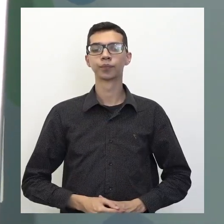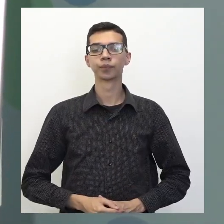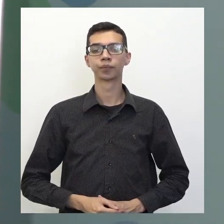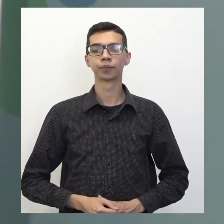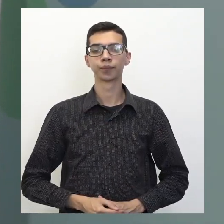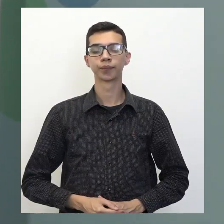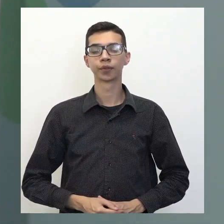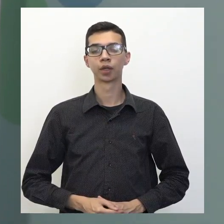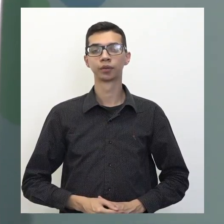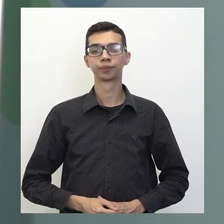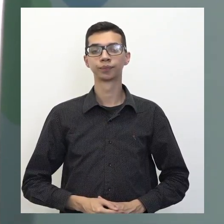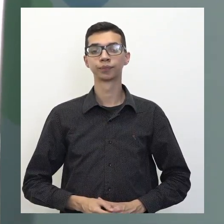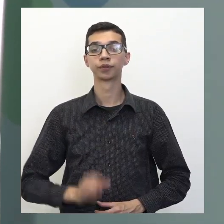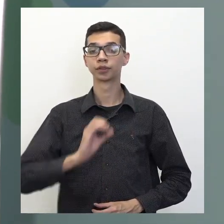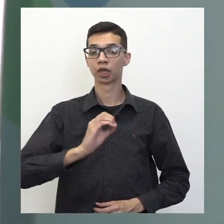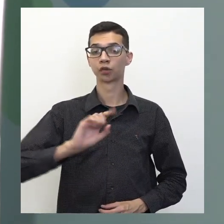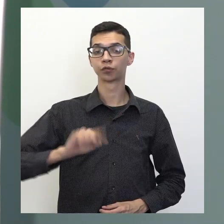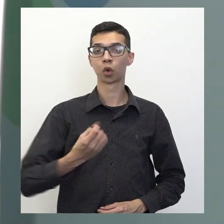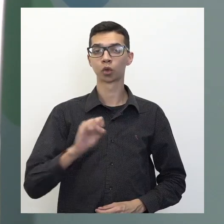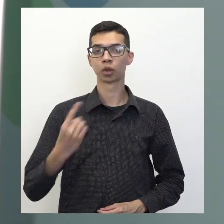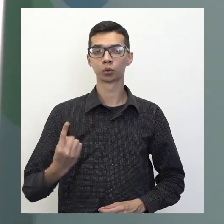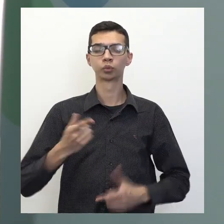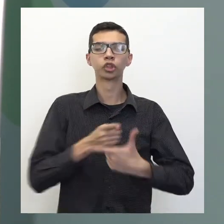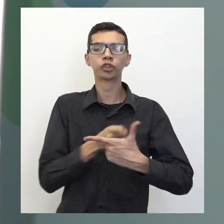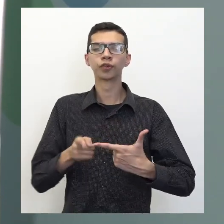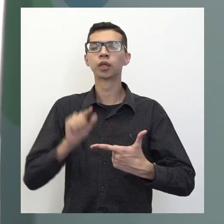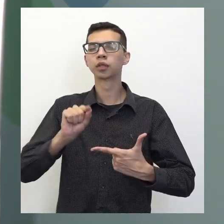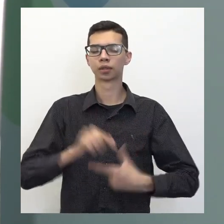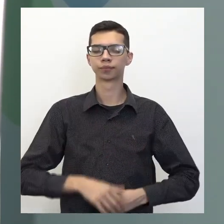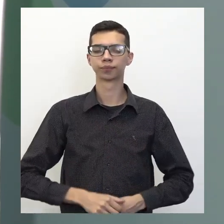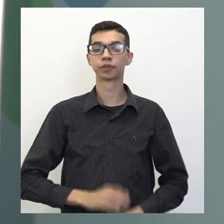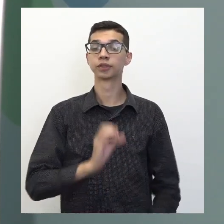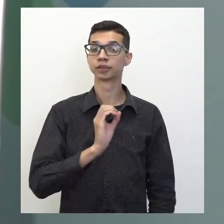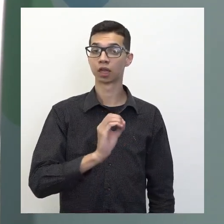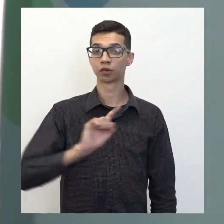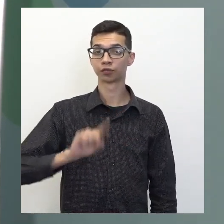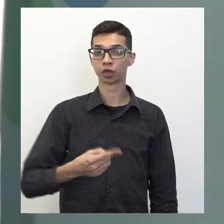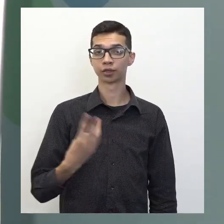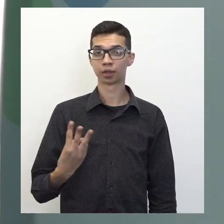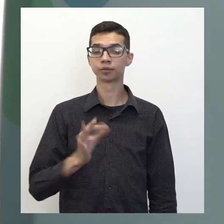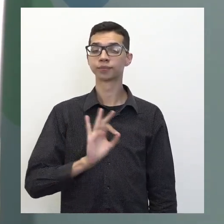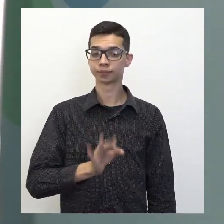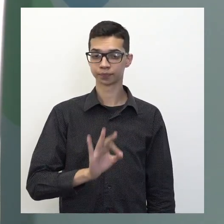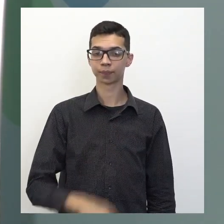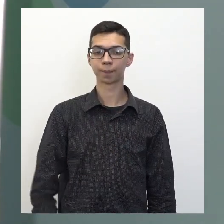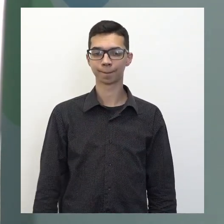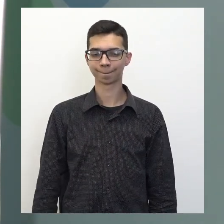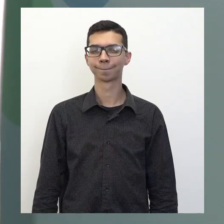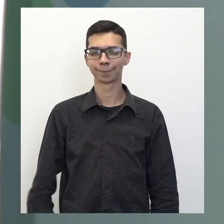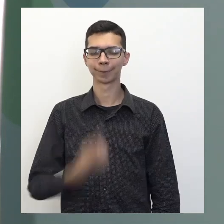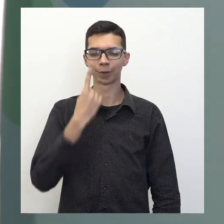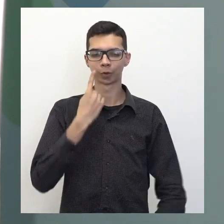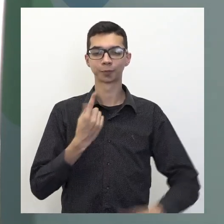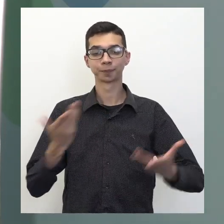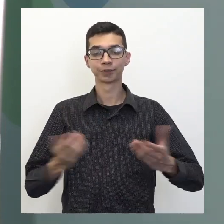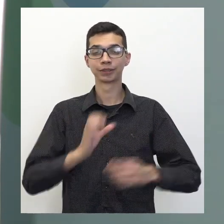0,81, dividido por quem? Por 0,3. 0,3, certo? Dividido por 0,3. Na